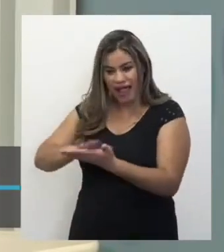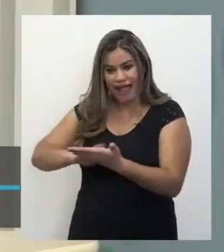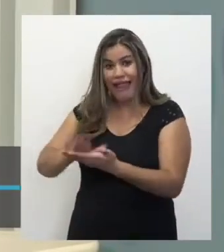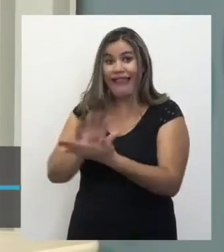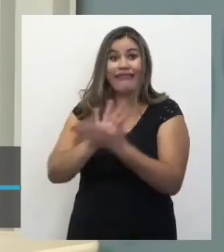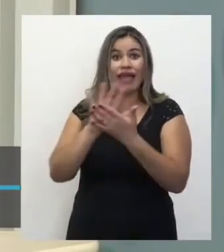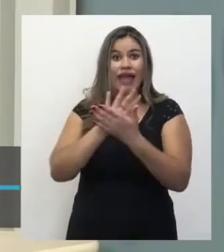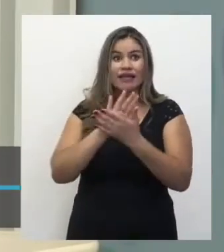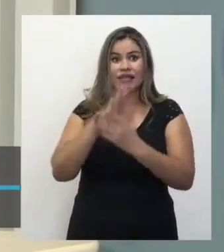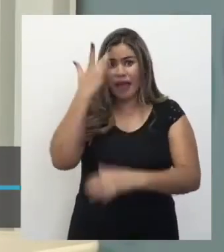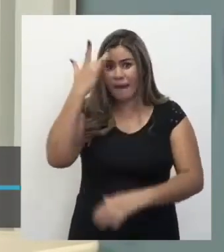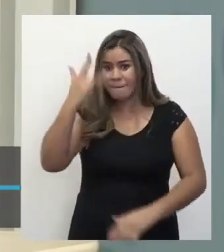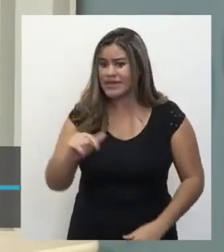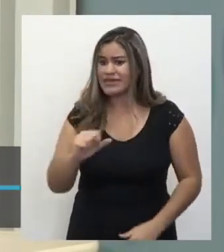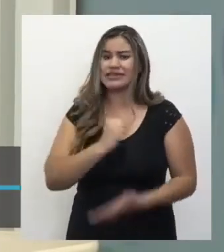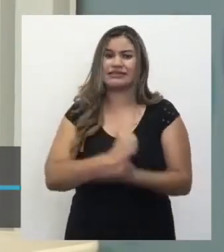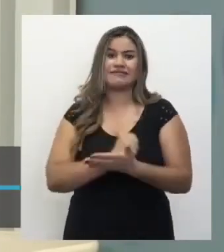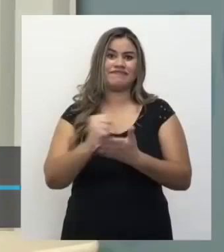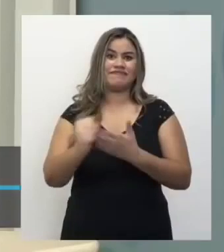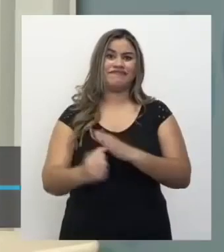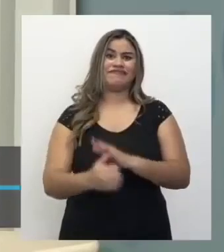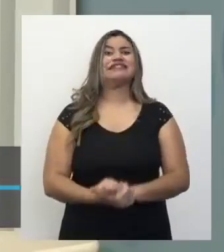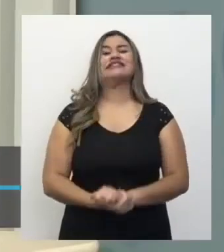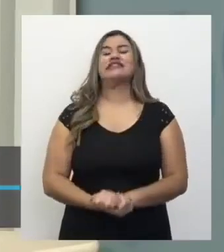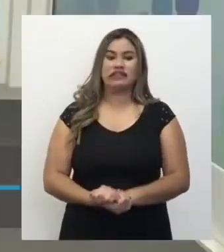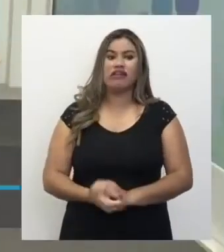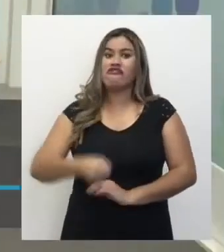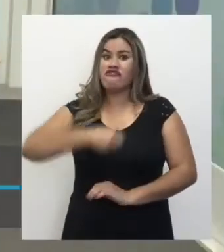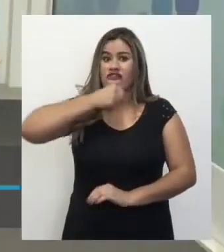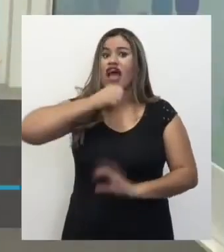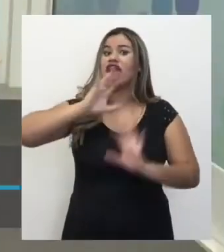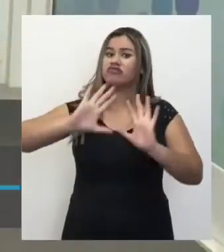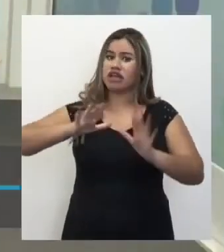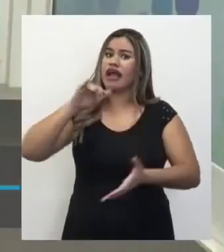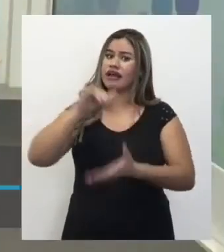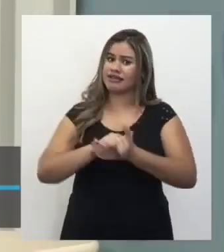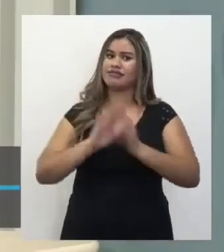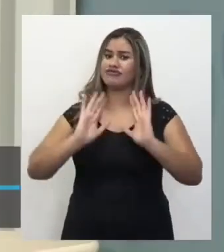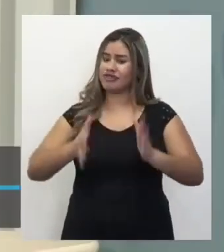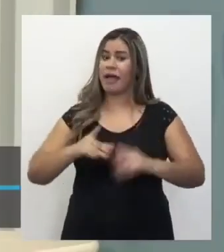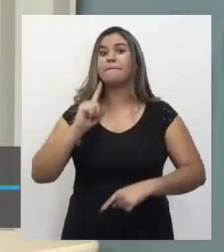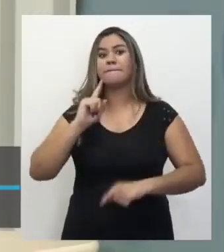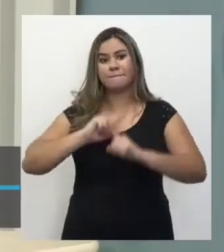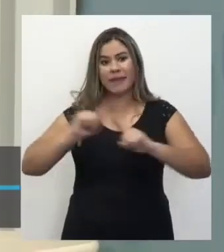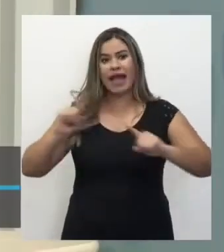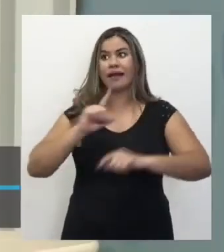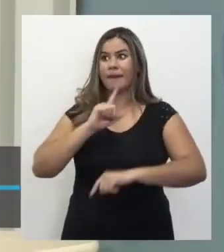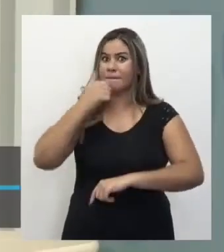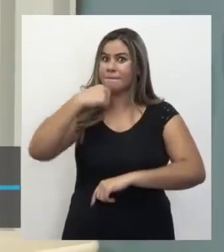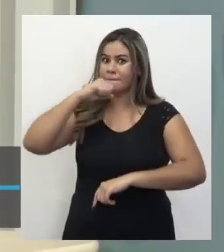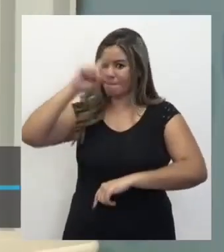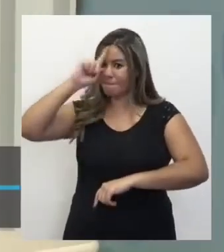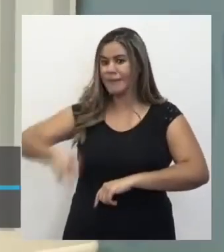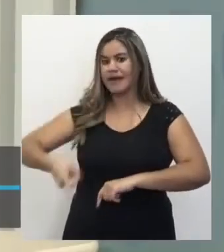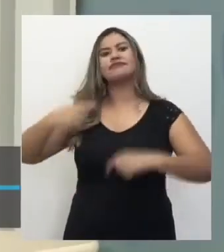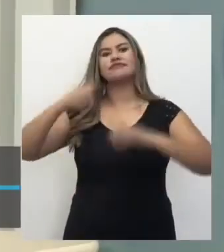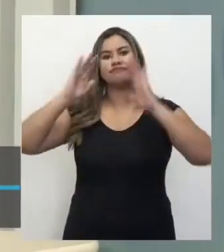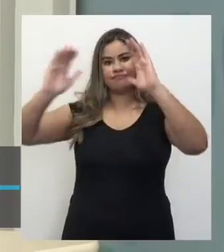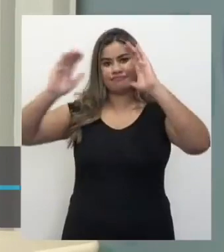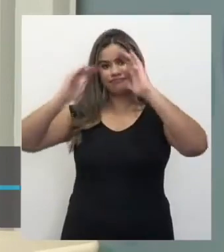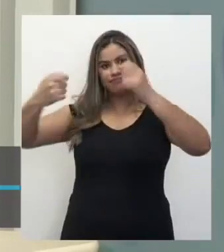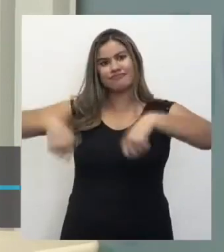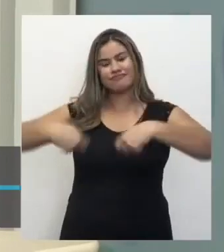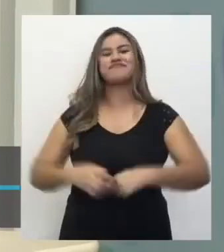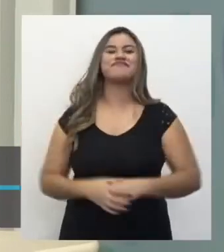né? Nossa, depois de velho, tinha que limpar. Né? Isso é verdade. Nossa, isso por aí. Mas vamos lá, mãe que manda em casa. Olha só,